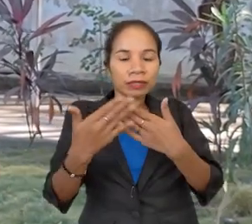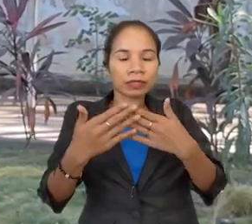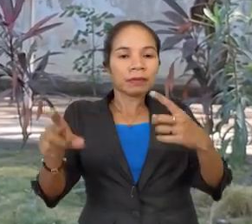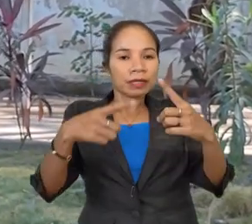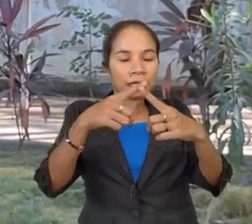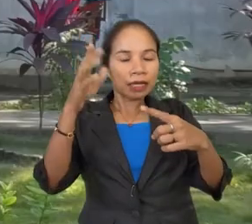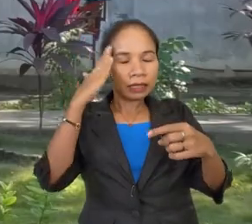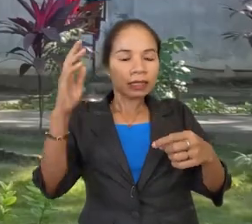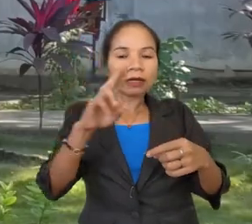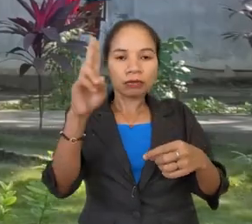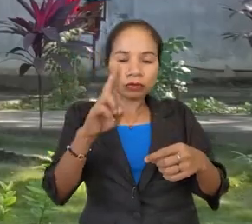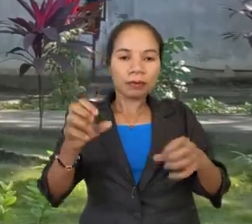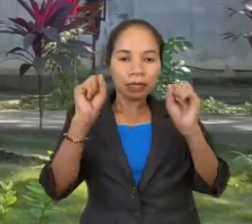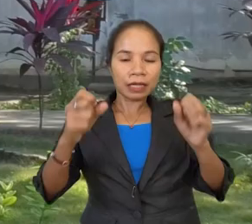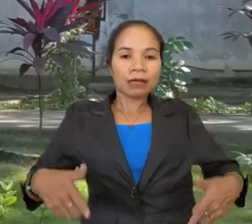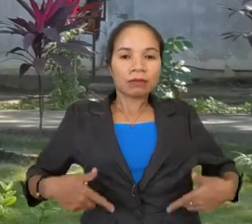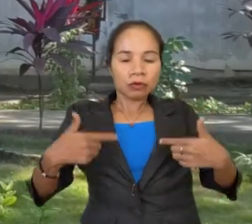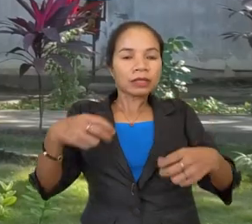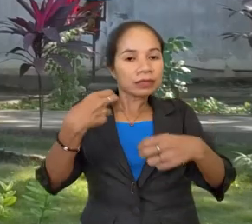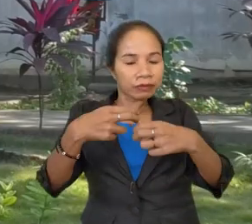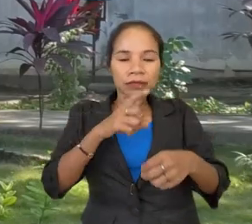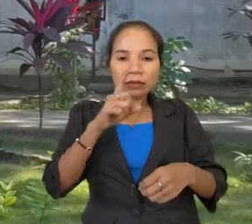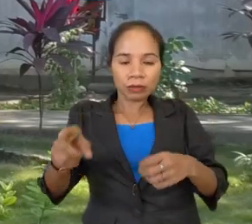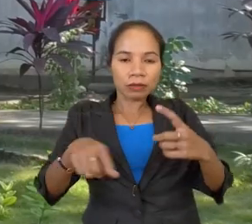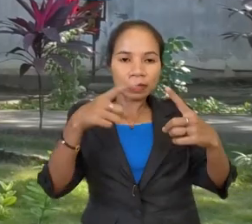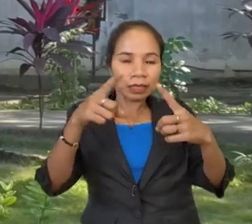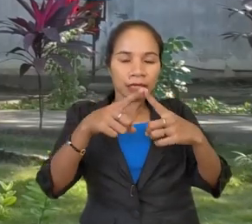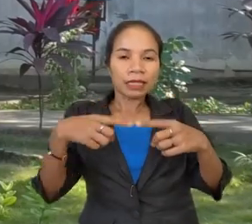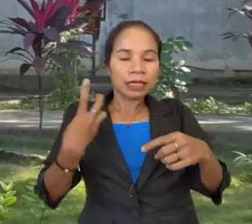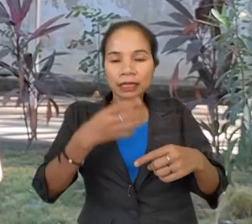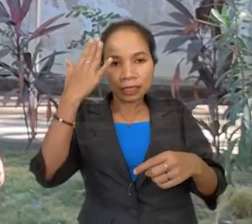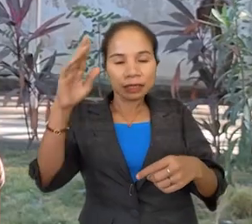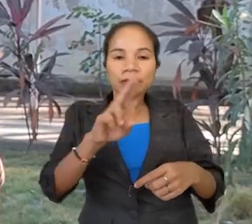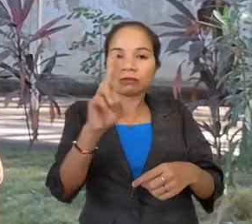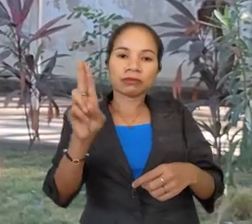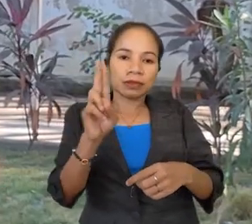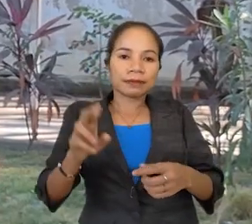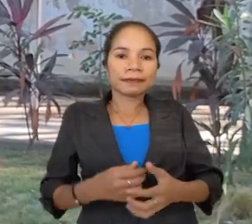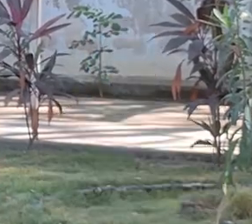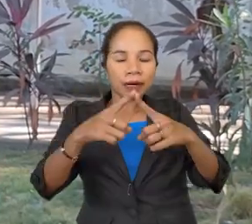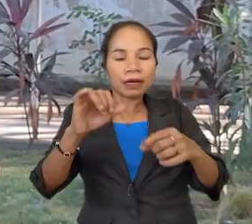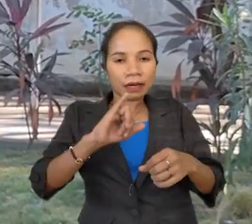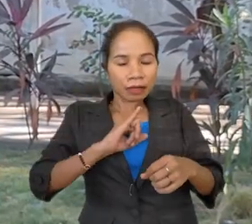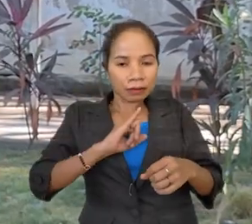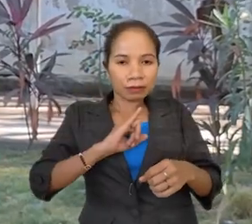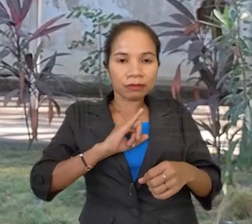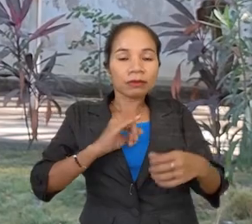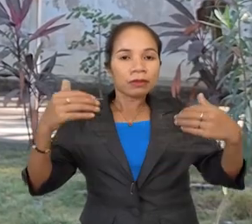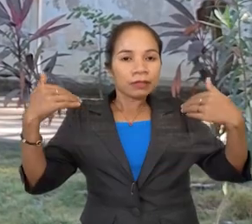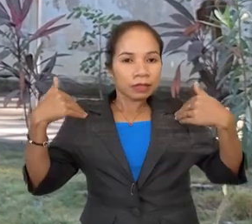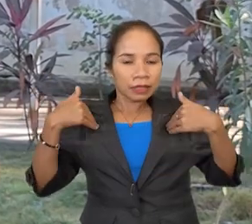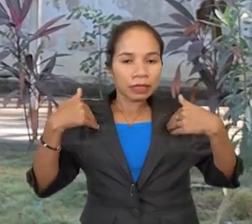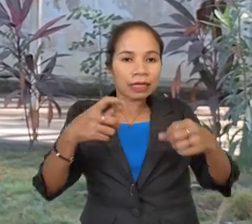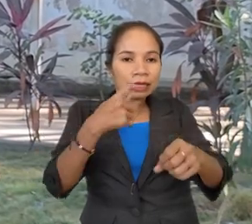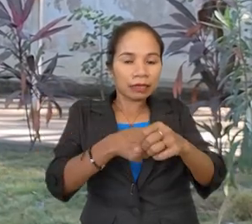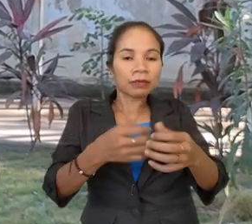utiliza. Não é uma mudança de memória difícil, bem que você utiliza. Pessoalmente, eu acho